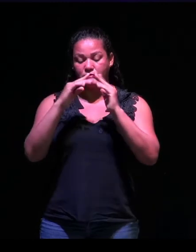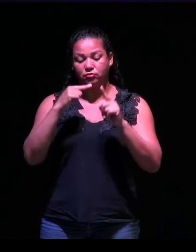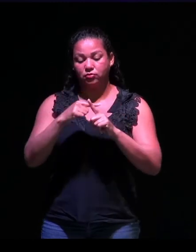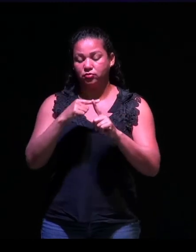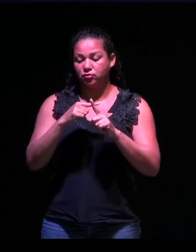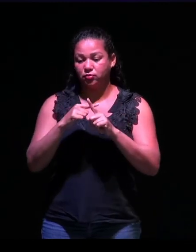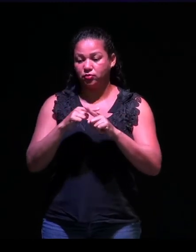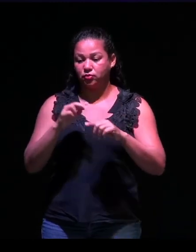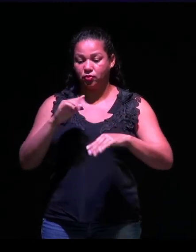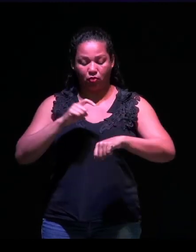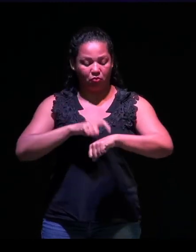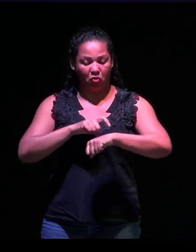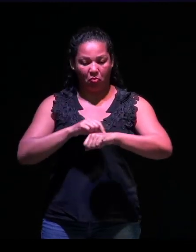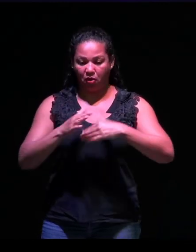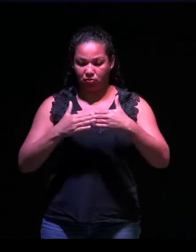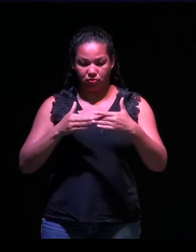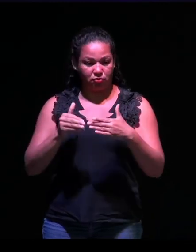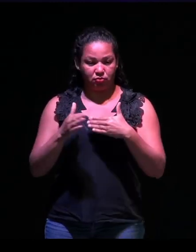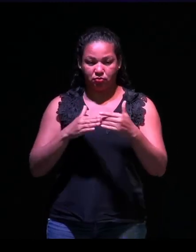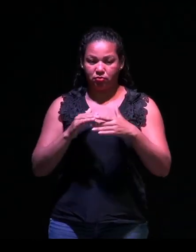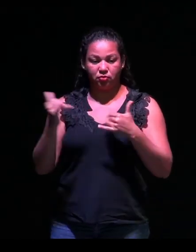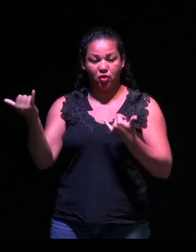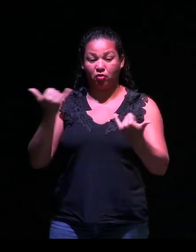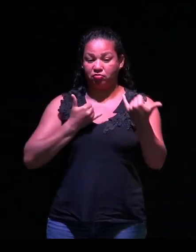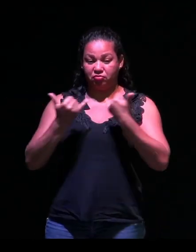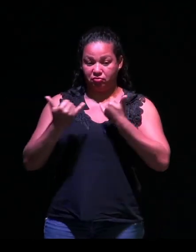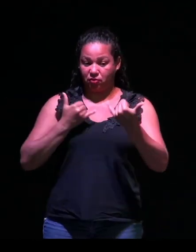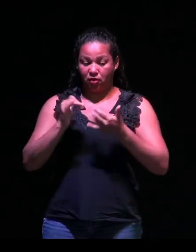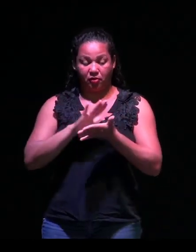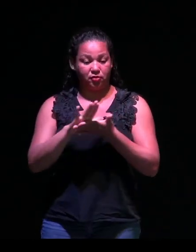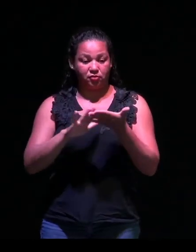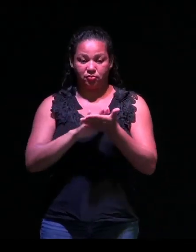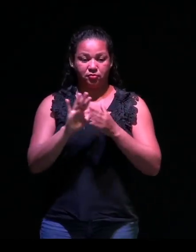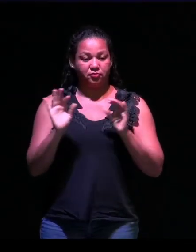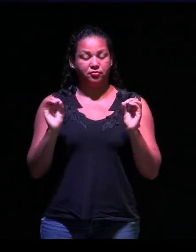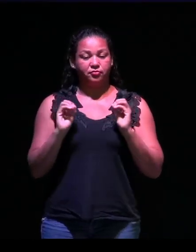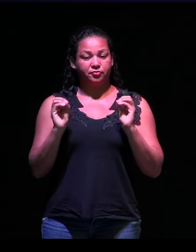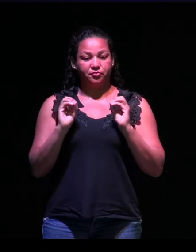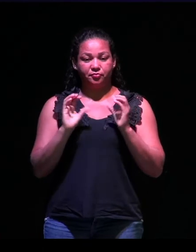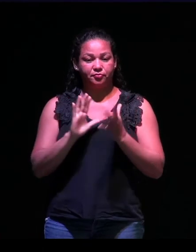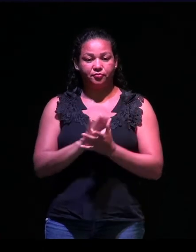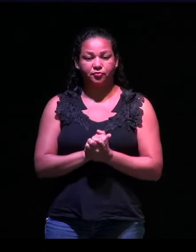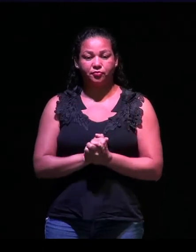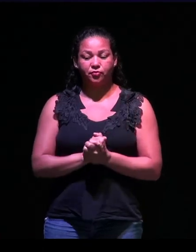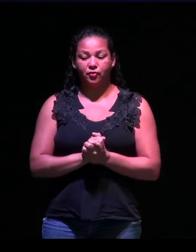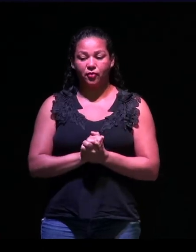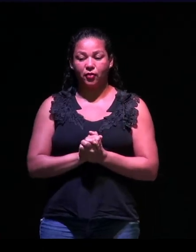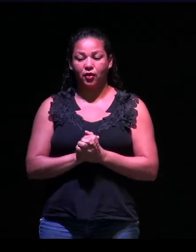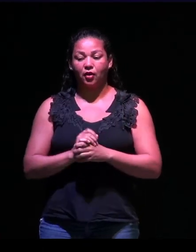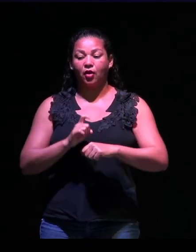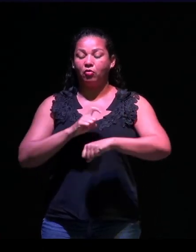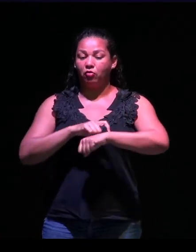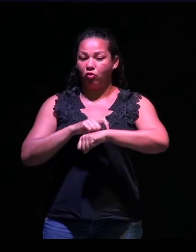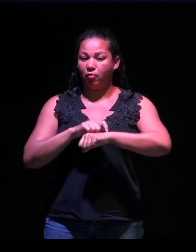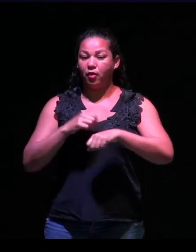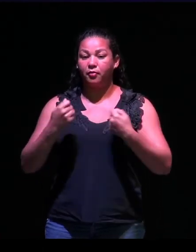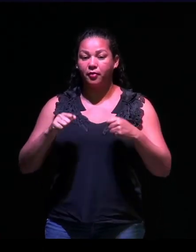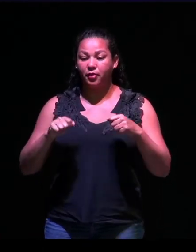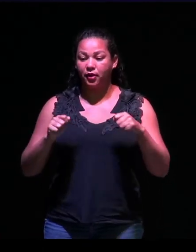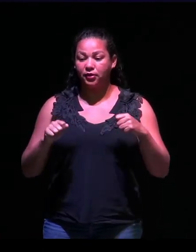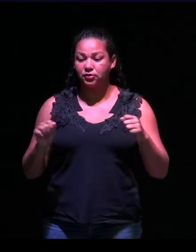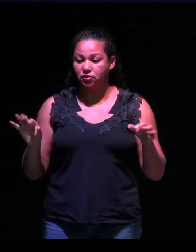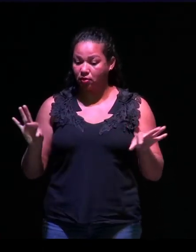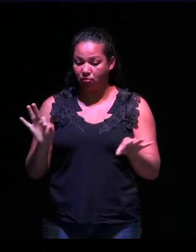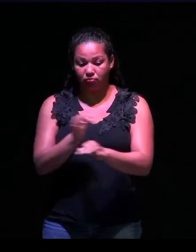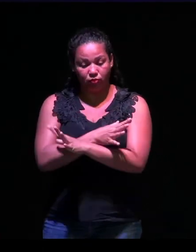momento, e é um evento sem aviso, como eu falei, pode acontecer a qualquer momento, nós devemos estar preparados. E eu